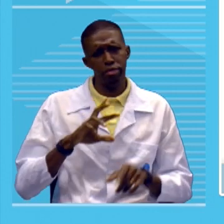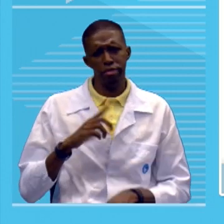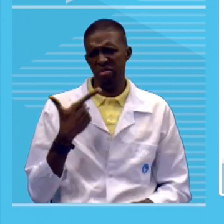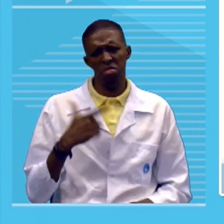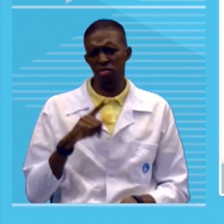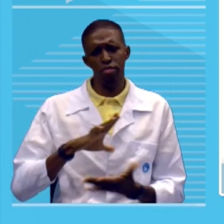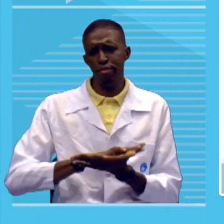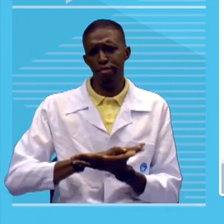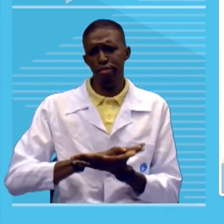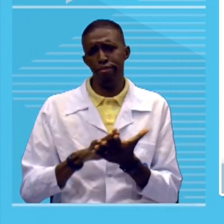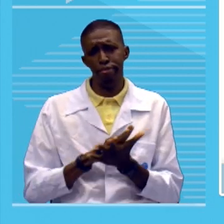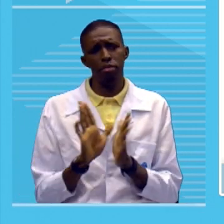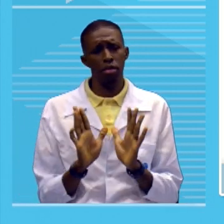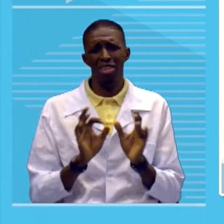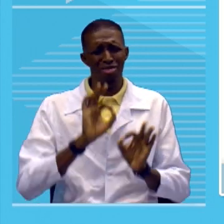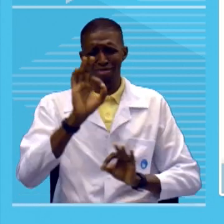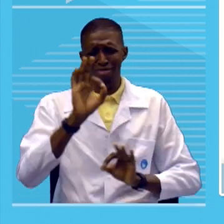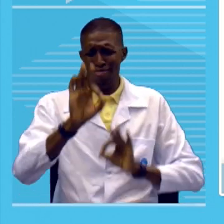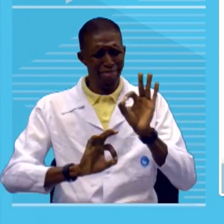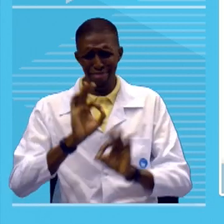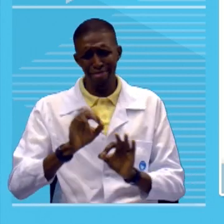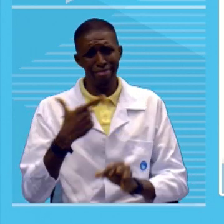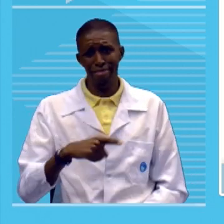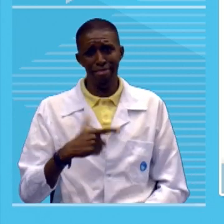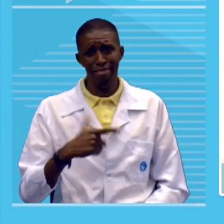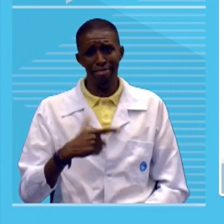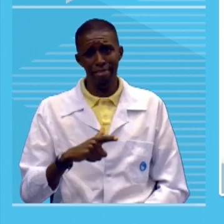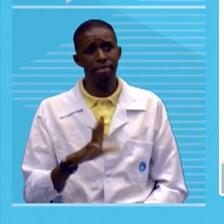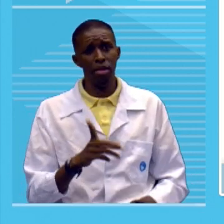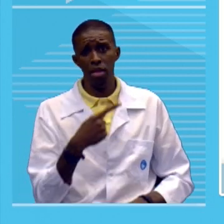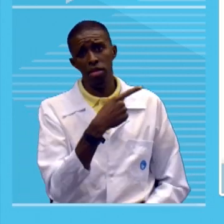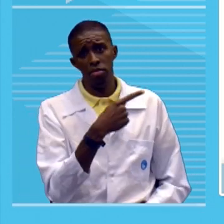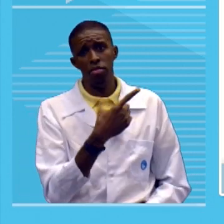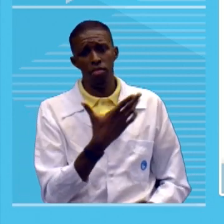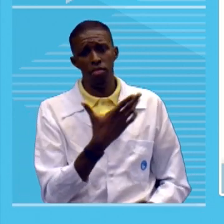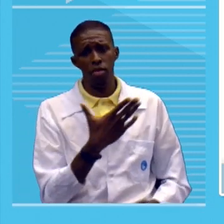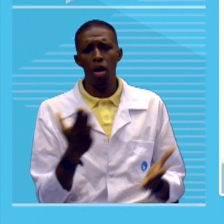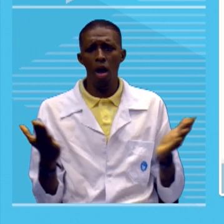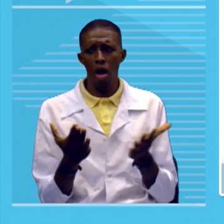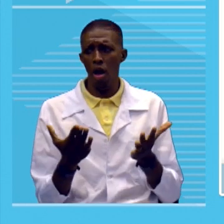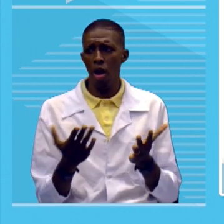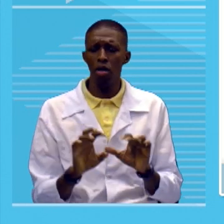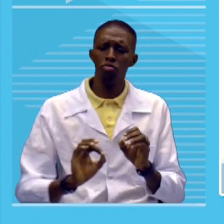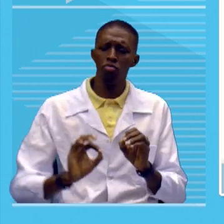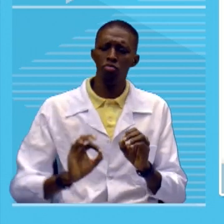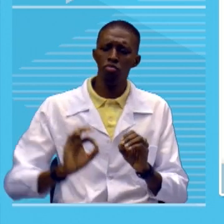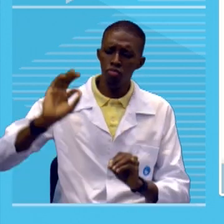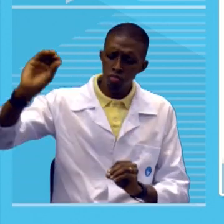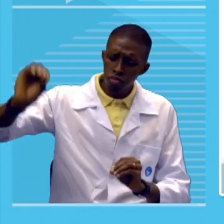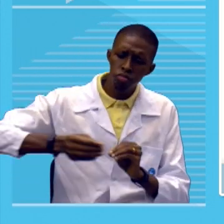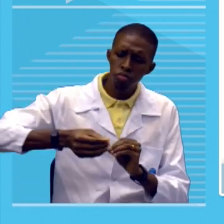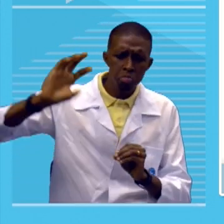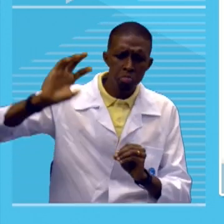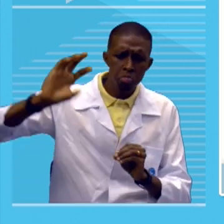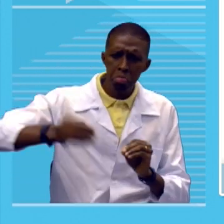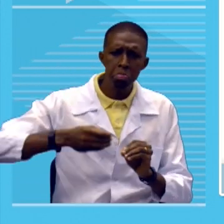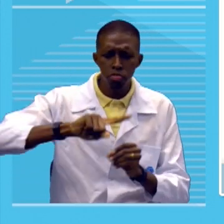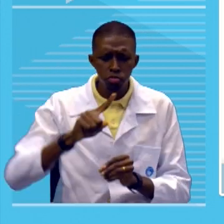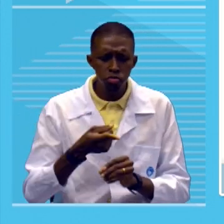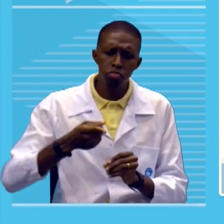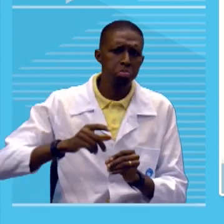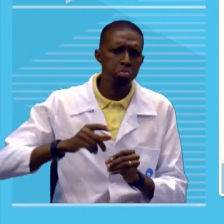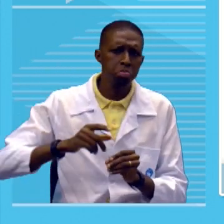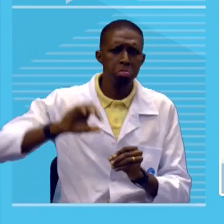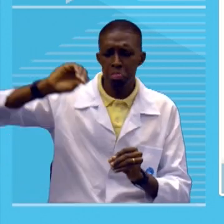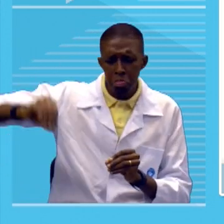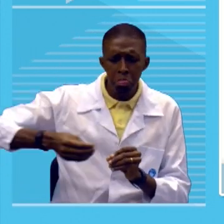sentido. O desafio de pontuá-la de modo que seja possível